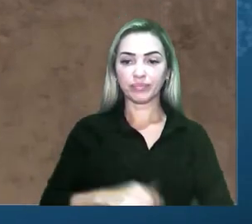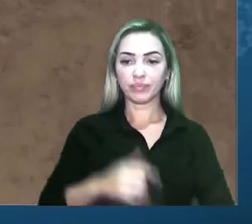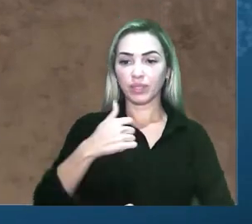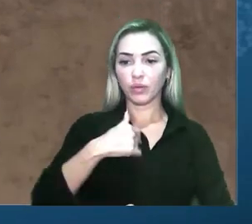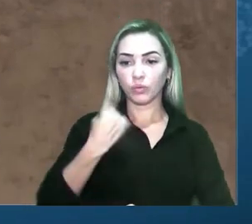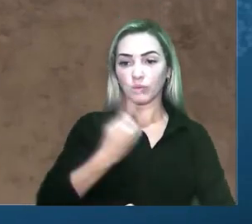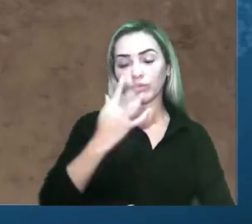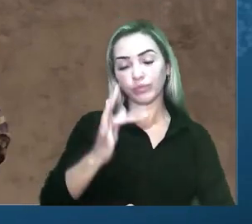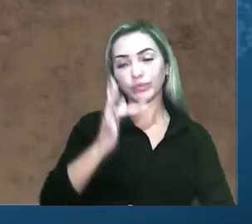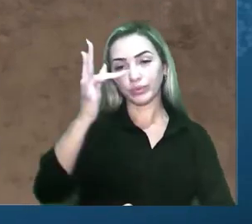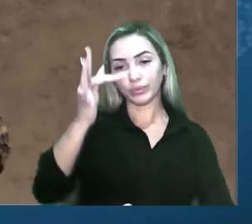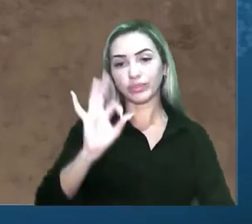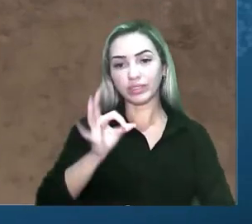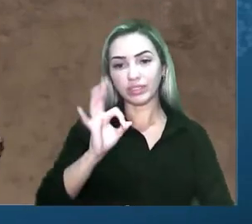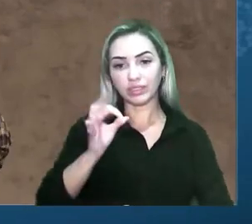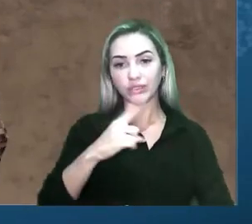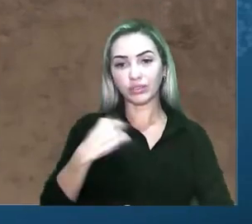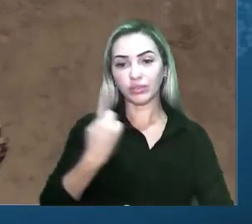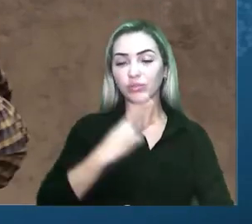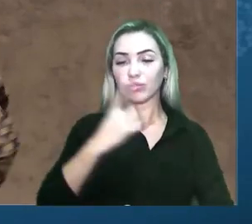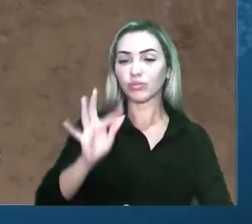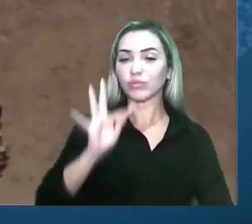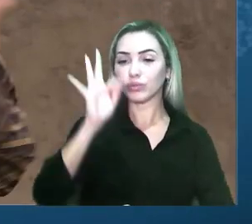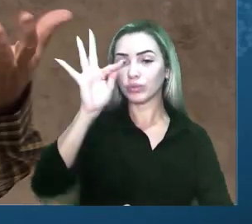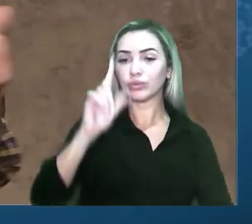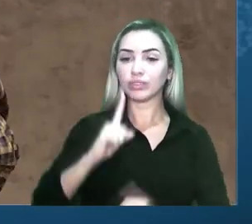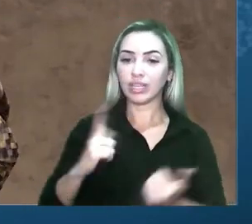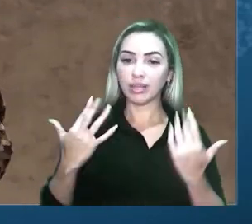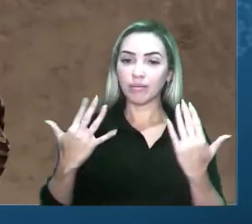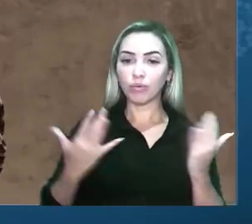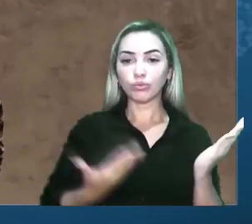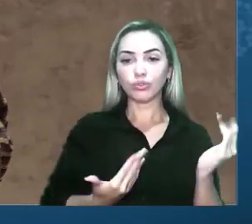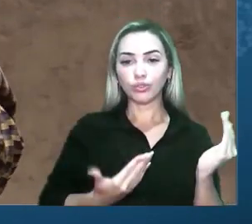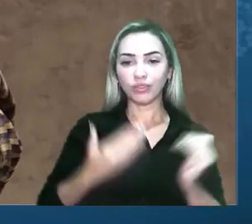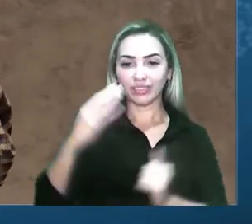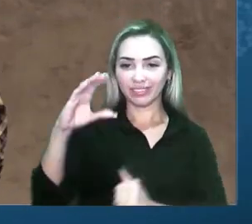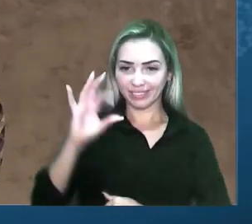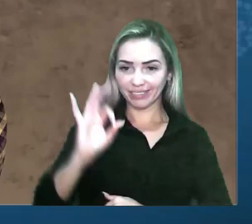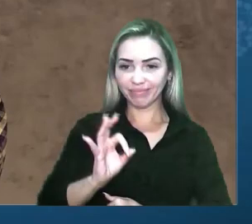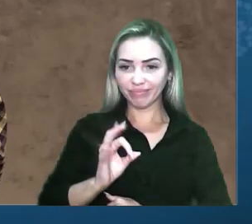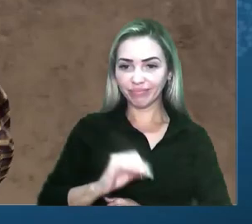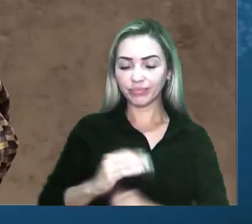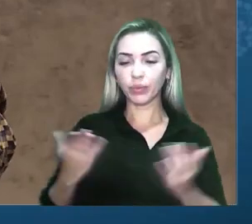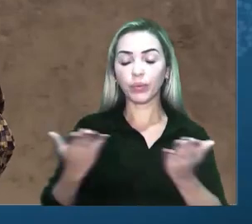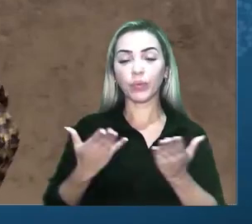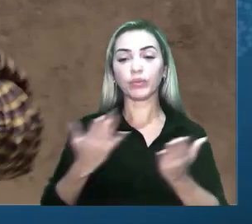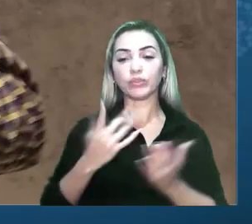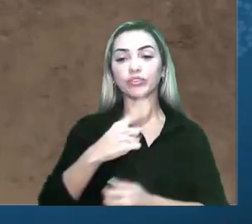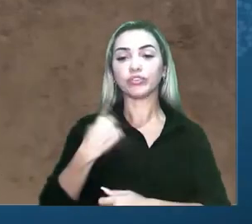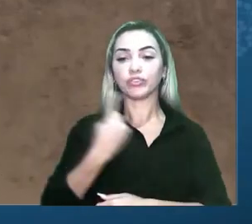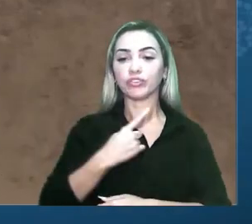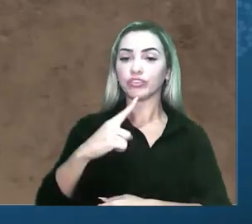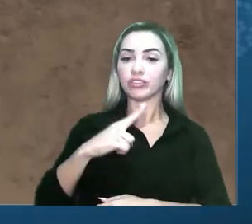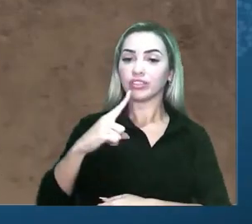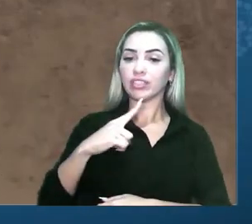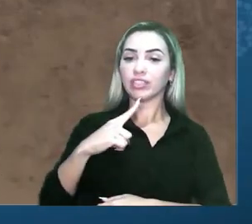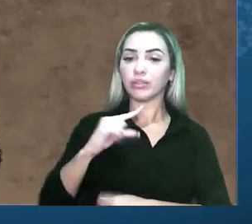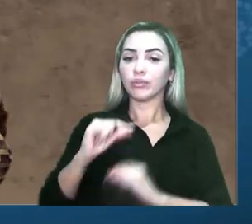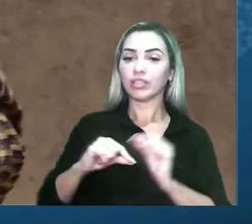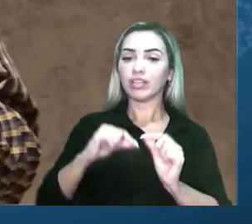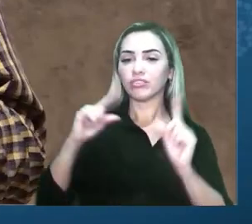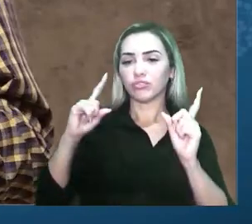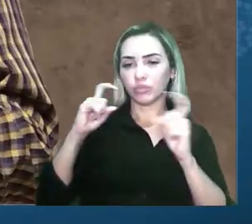futuro. O nosso futuro está na mão dos jovens cientistas. Hoje, a gente tem uma certa até